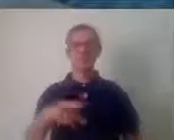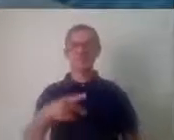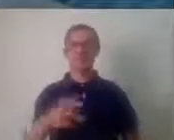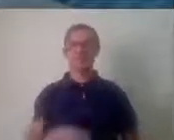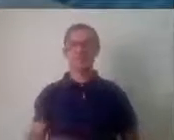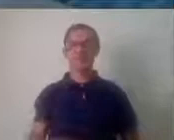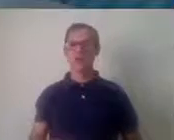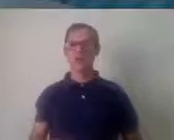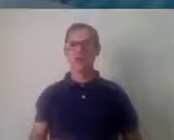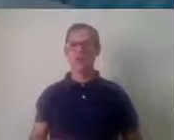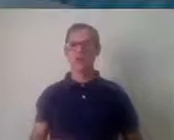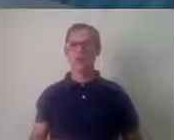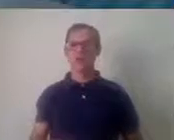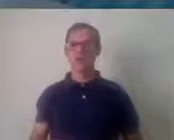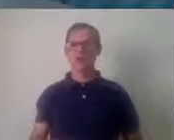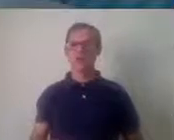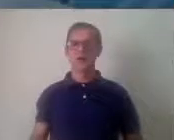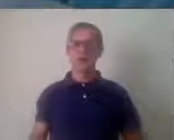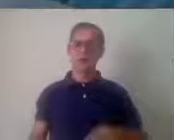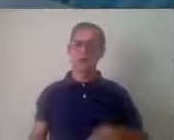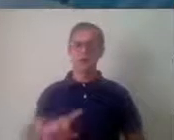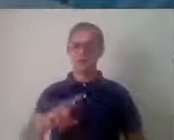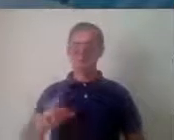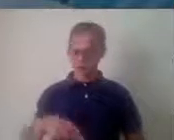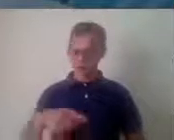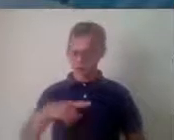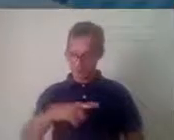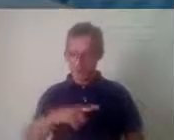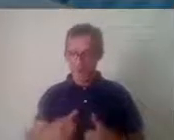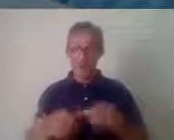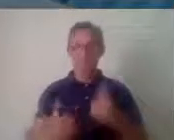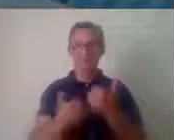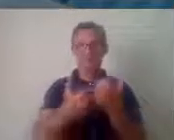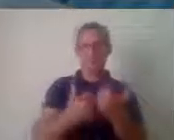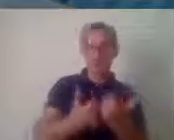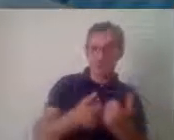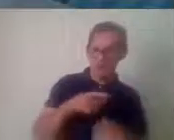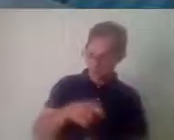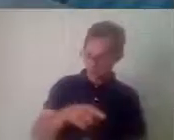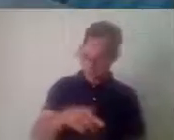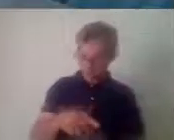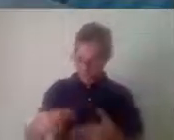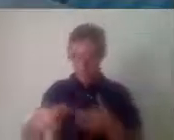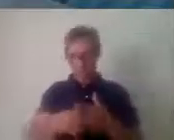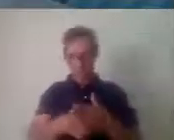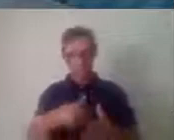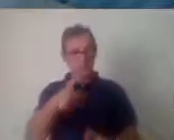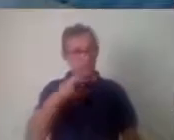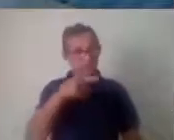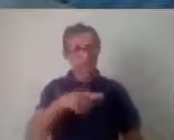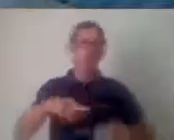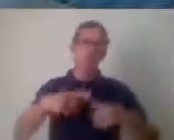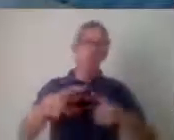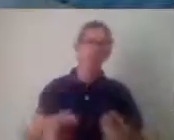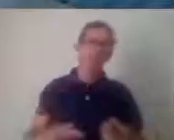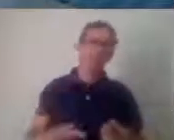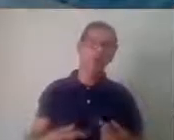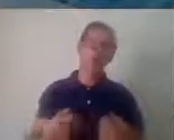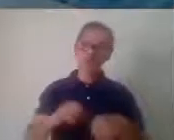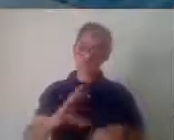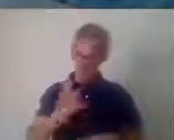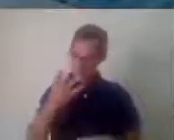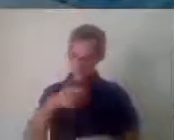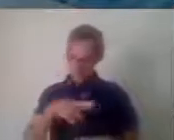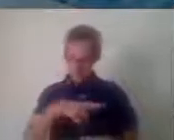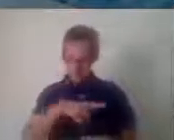sua variação, a sua variável que tem essa dependência. E aí você pode perguntar, professora, pode acontecer